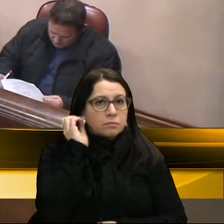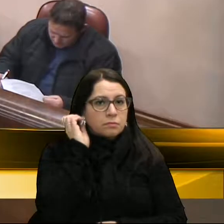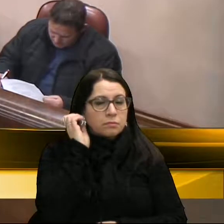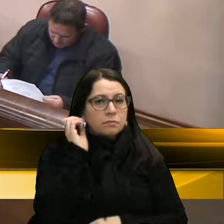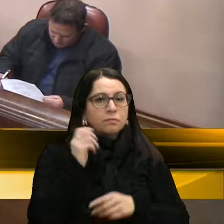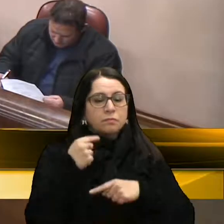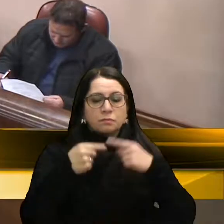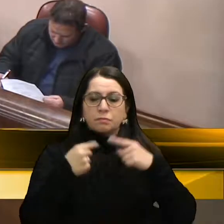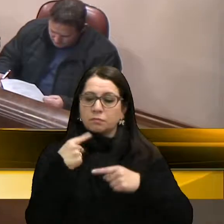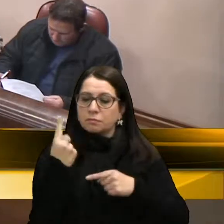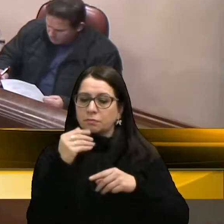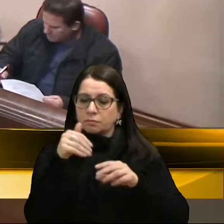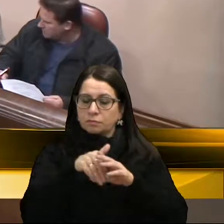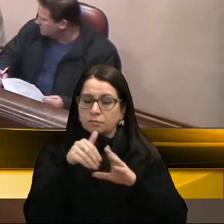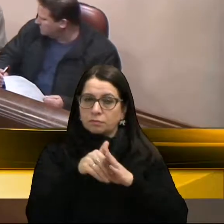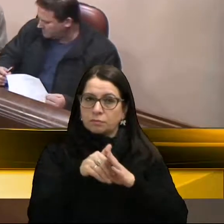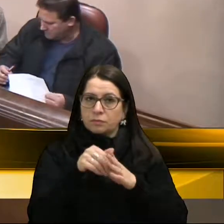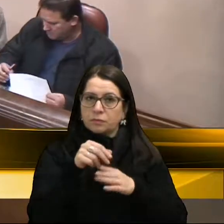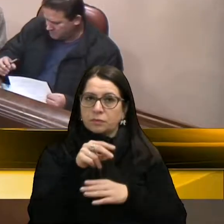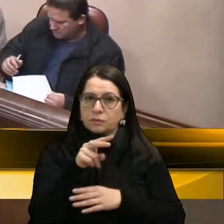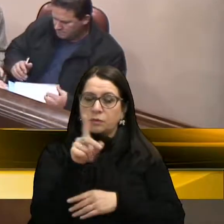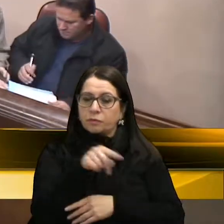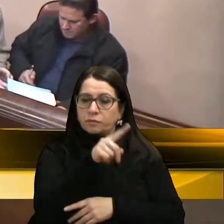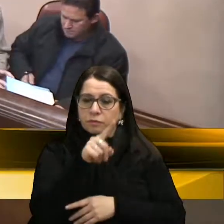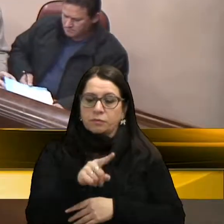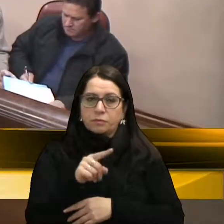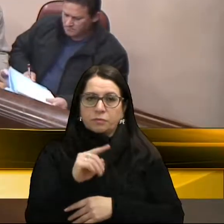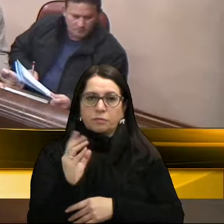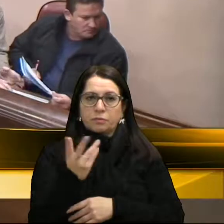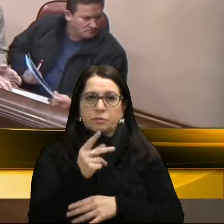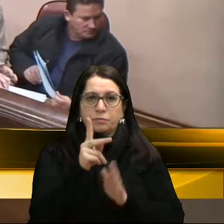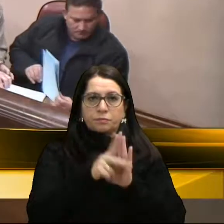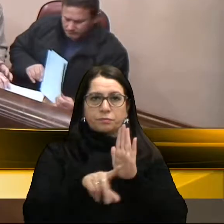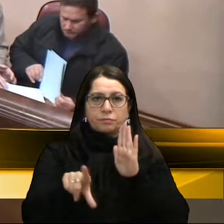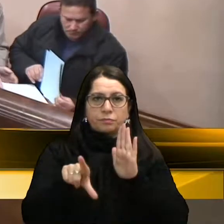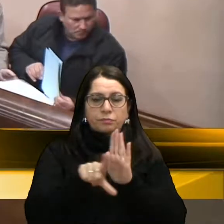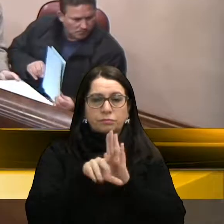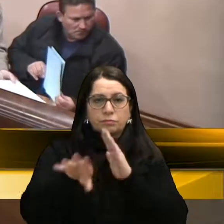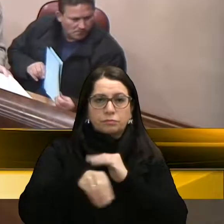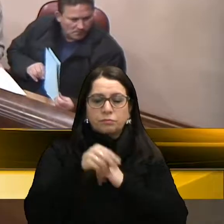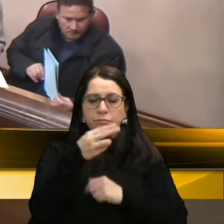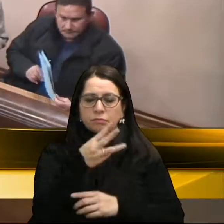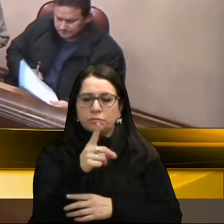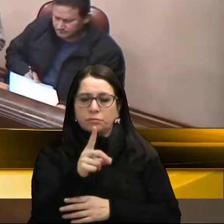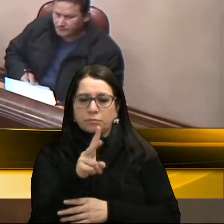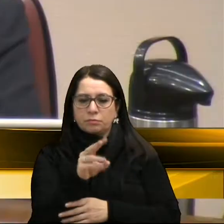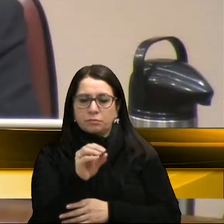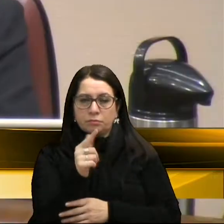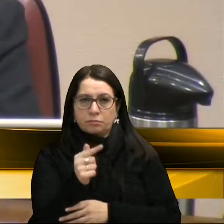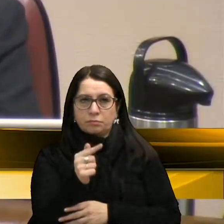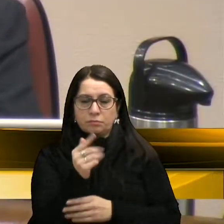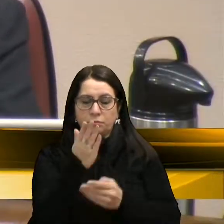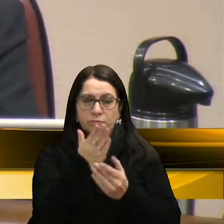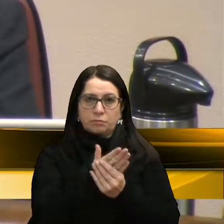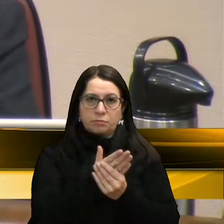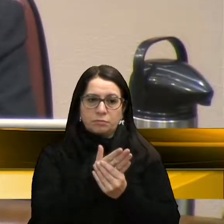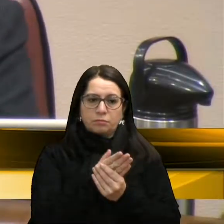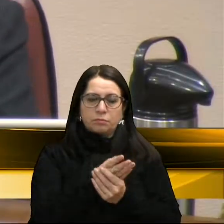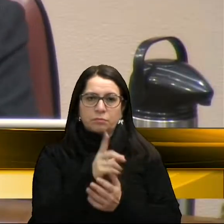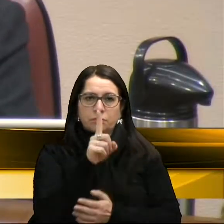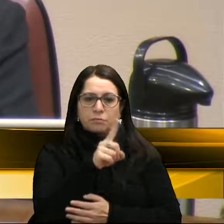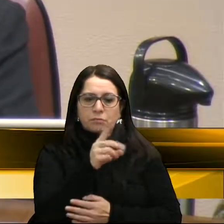Em discussão única e votação, o veto total do projeto de lei complementar número 31 de 2017, contido no processo